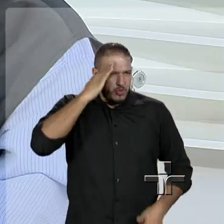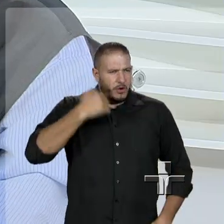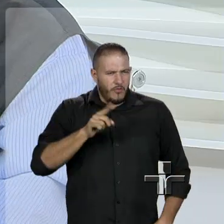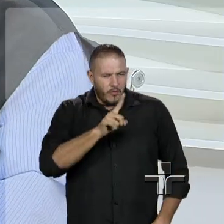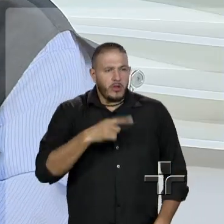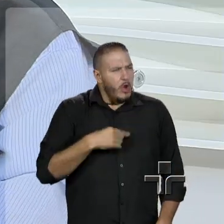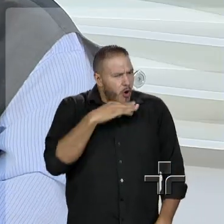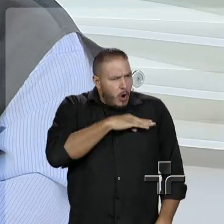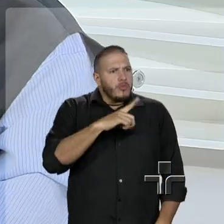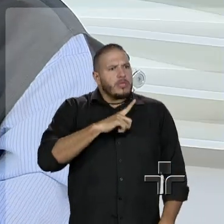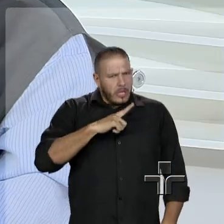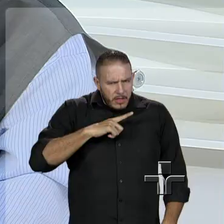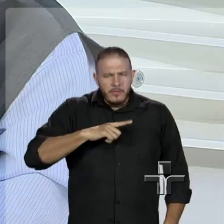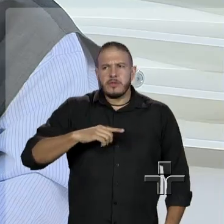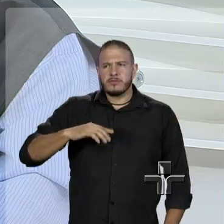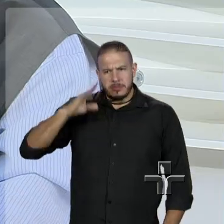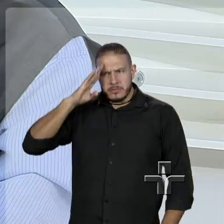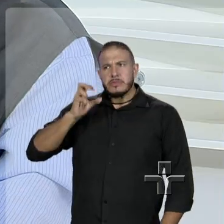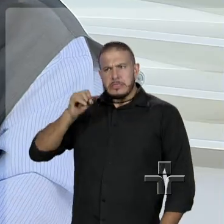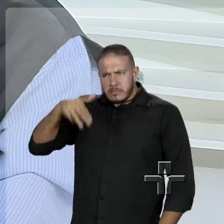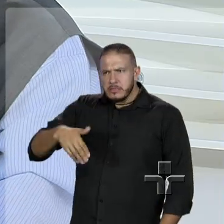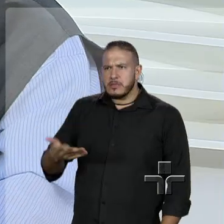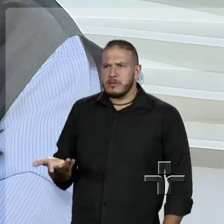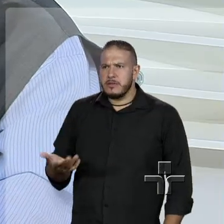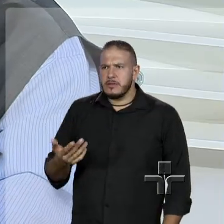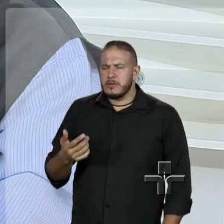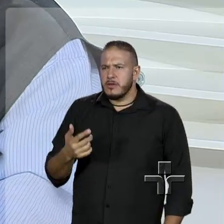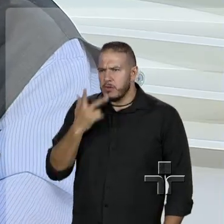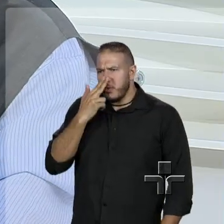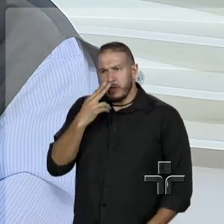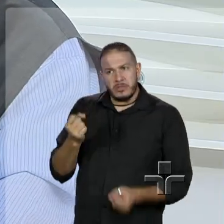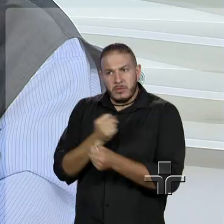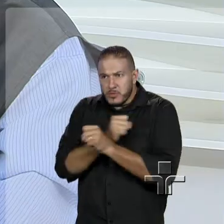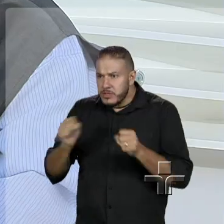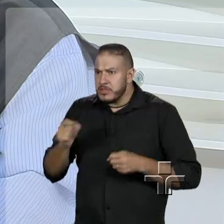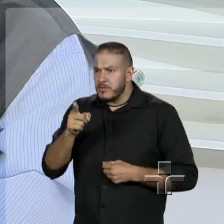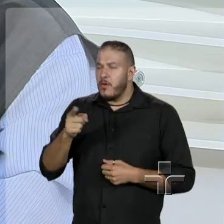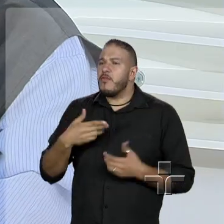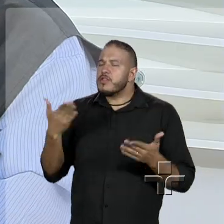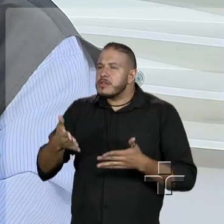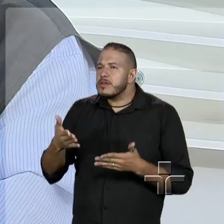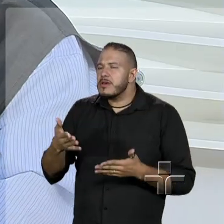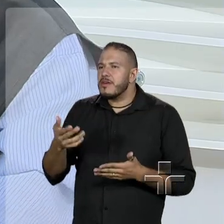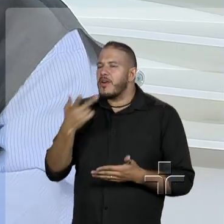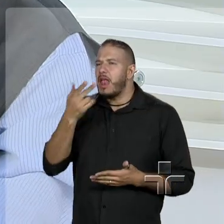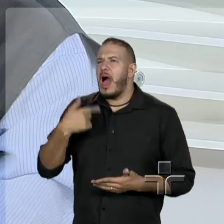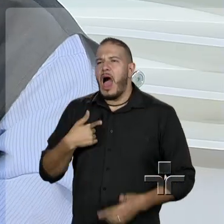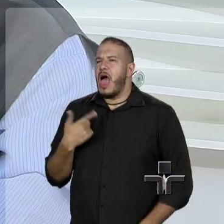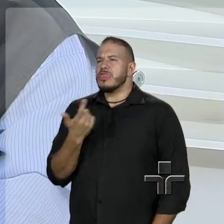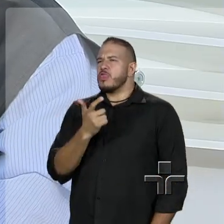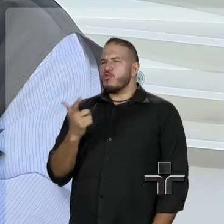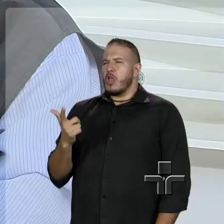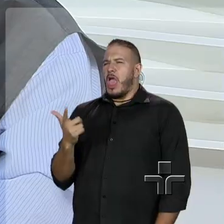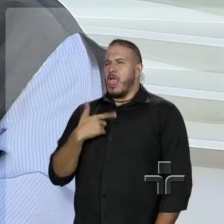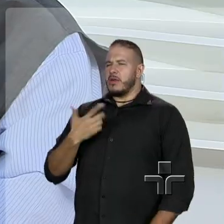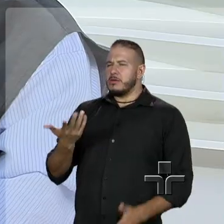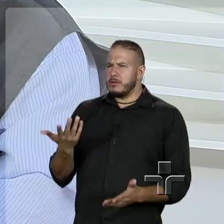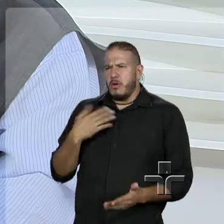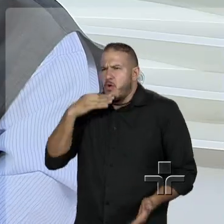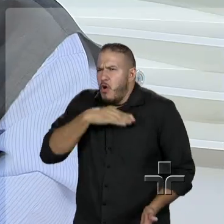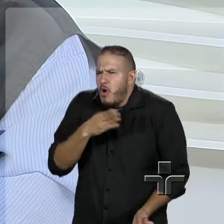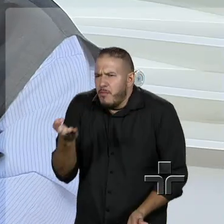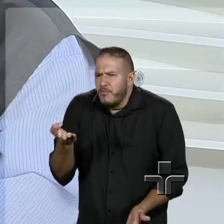que sim, mas ninguém vai... O que eu acho que é impossível, você negar um fato que é óbvio.